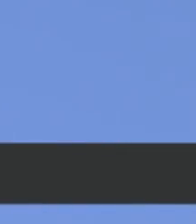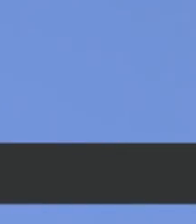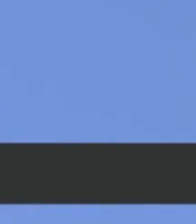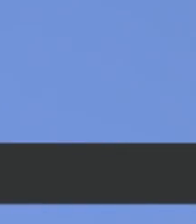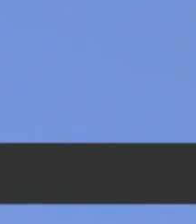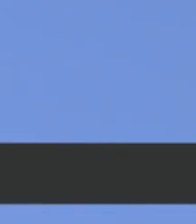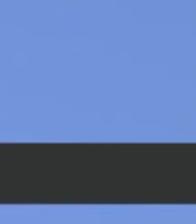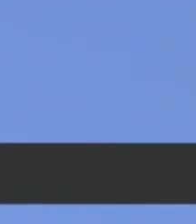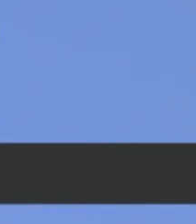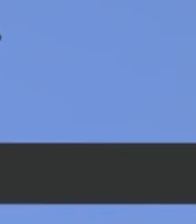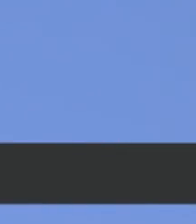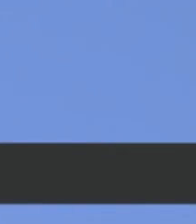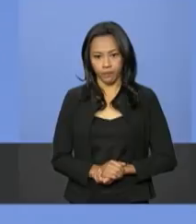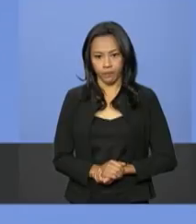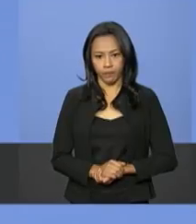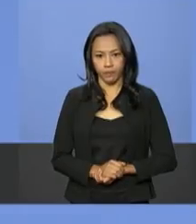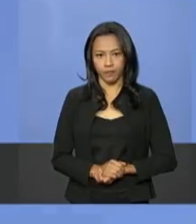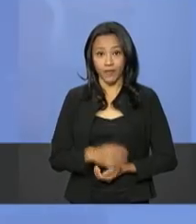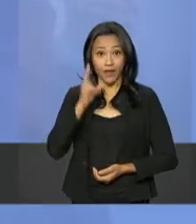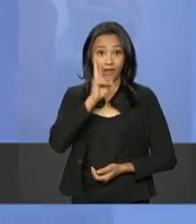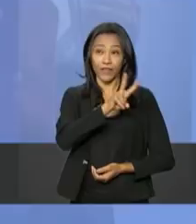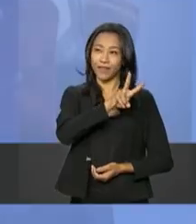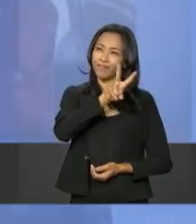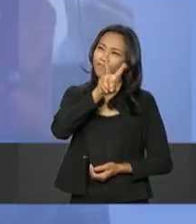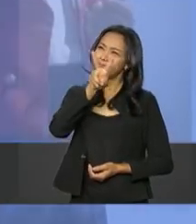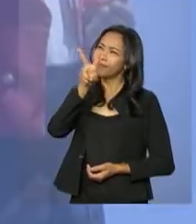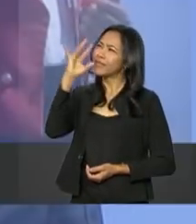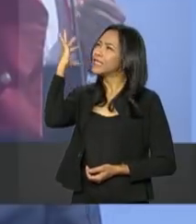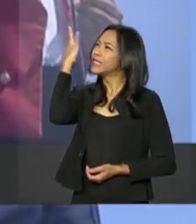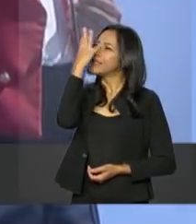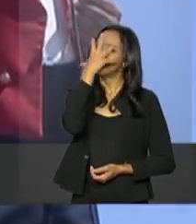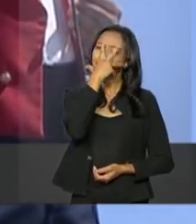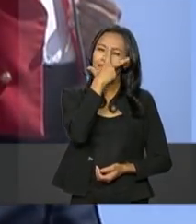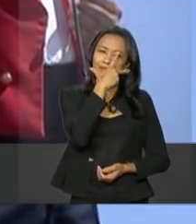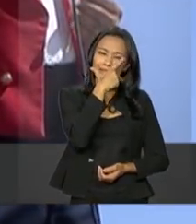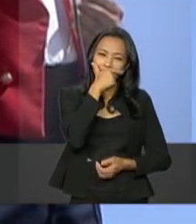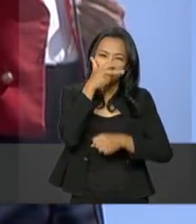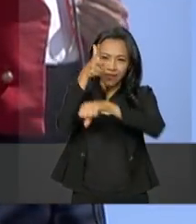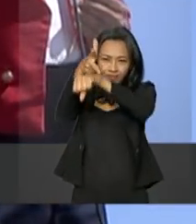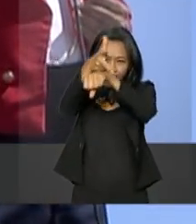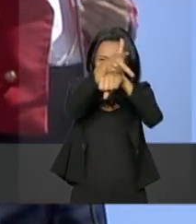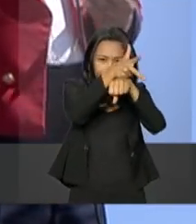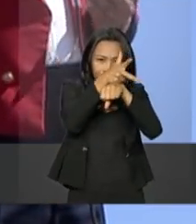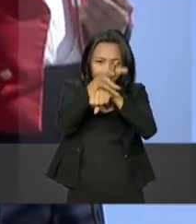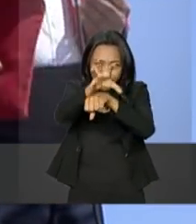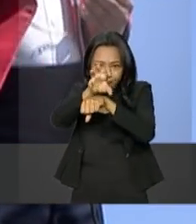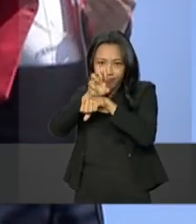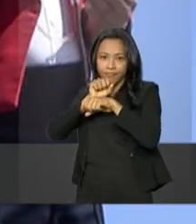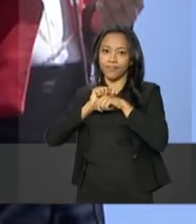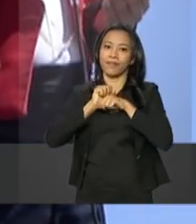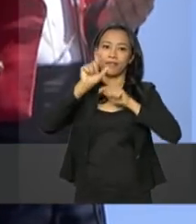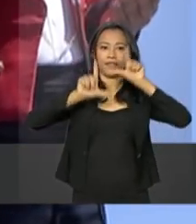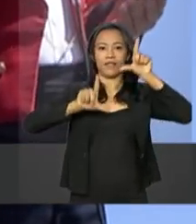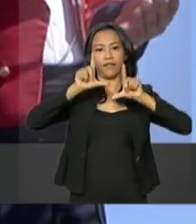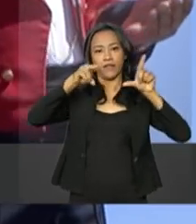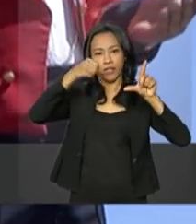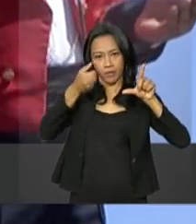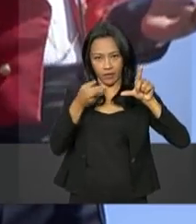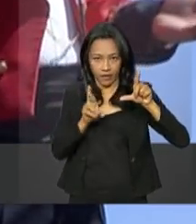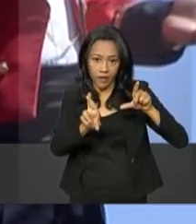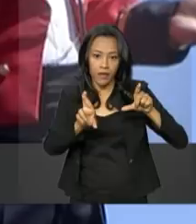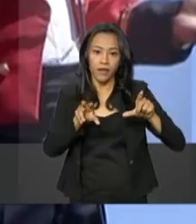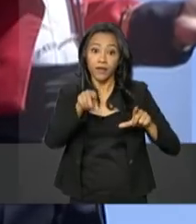Estamos vendo aí belas imagens captadas pelas lentes da TVNBR. E